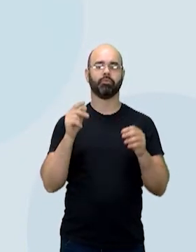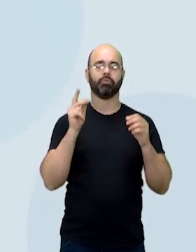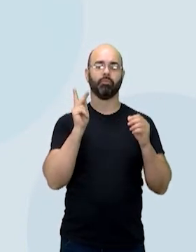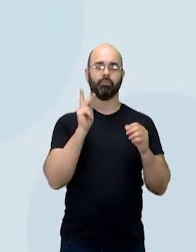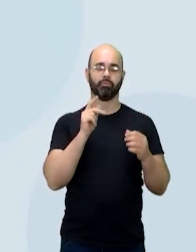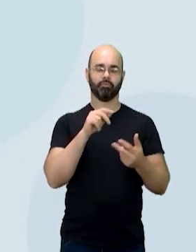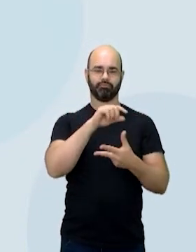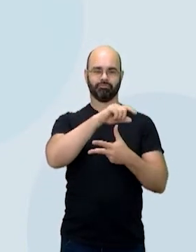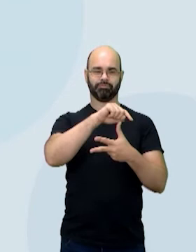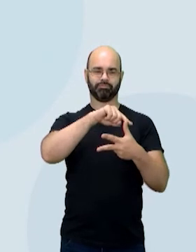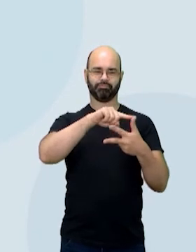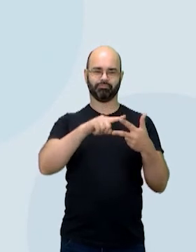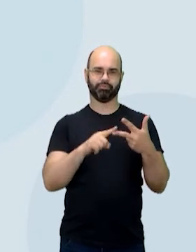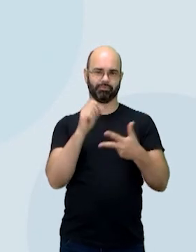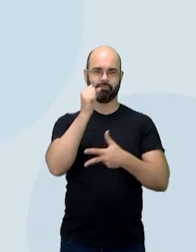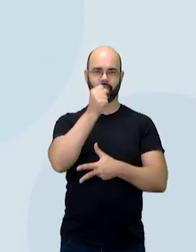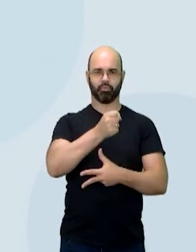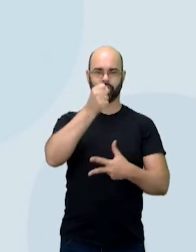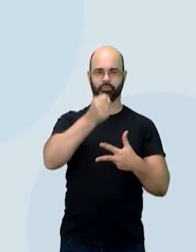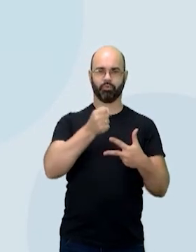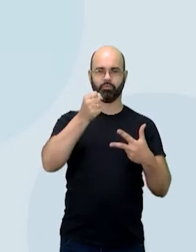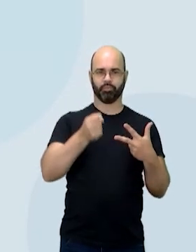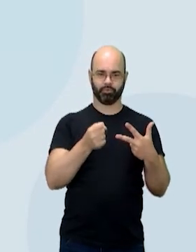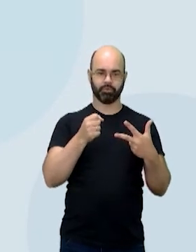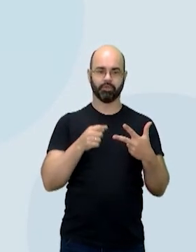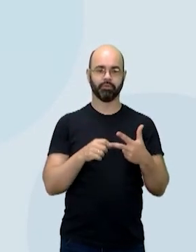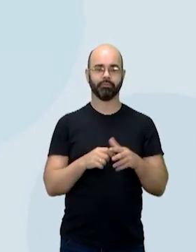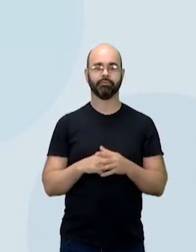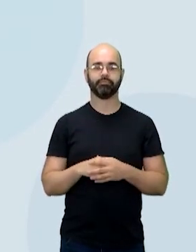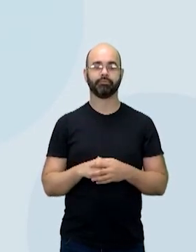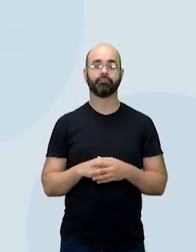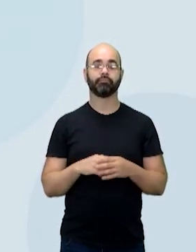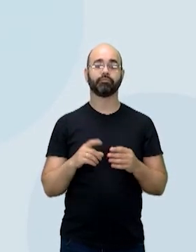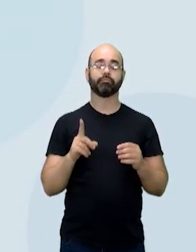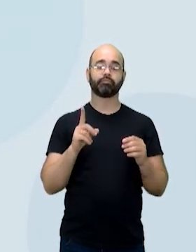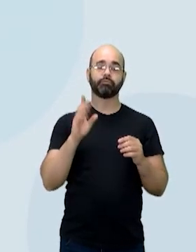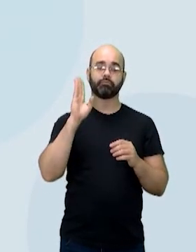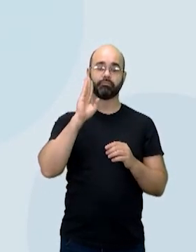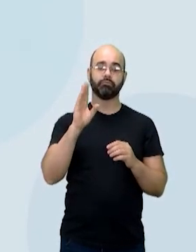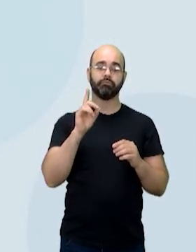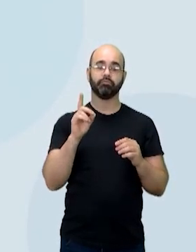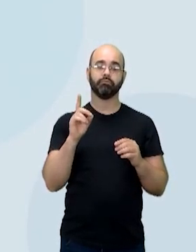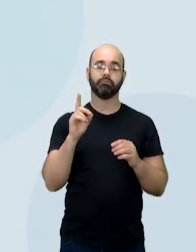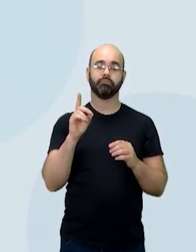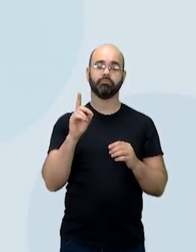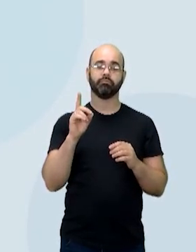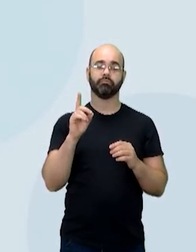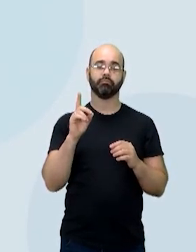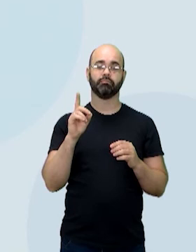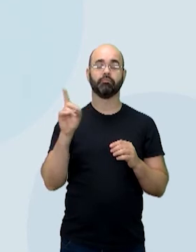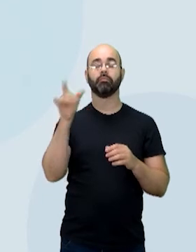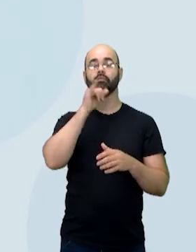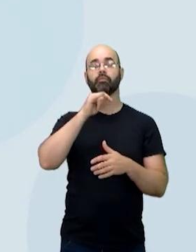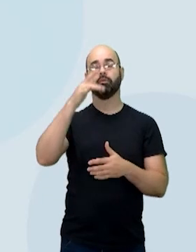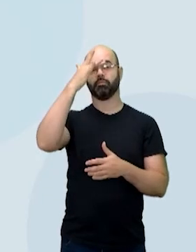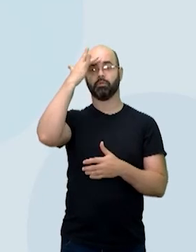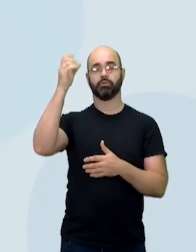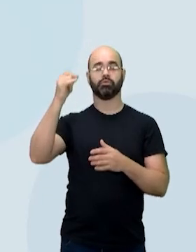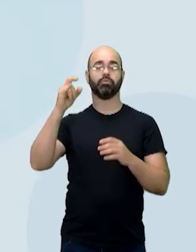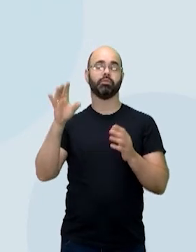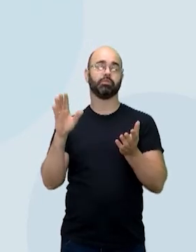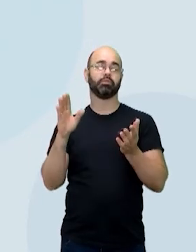judiciário, ele é o guardião das leis e ele tem a função de deter governantes que